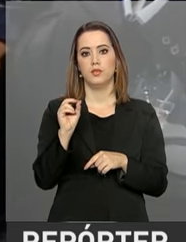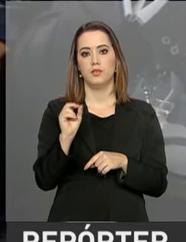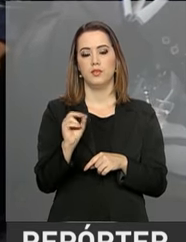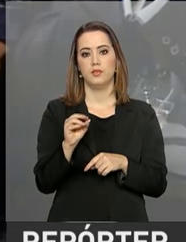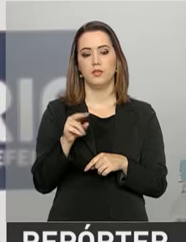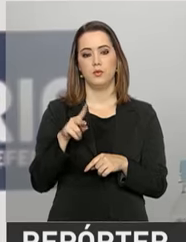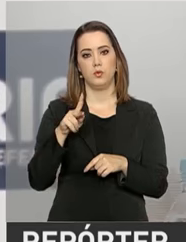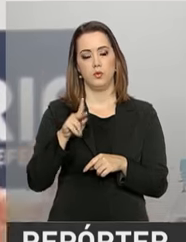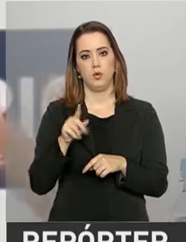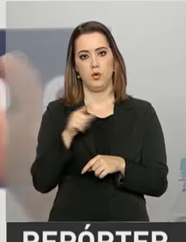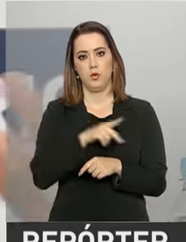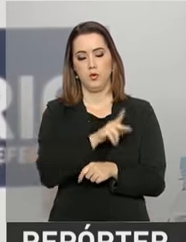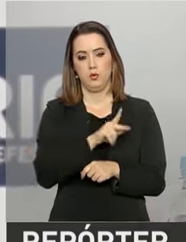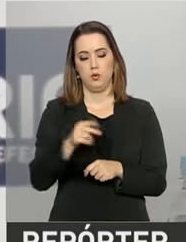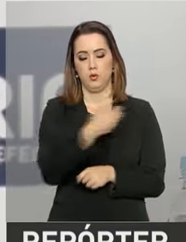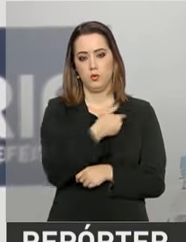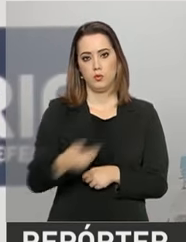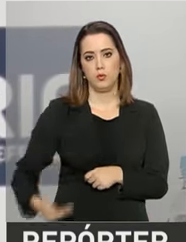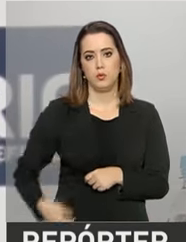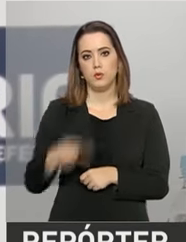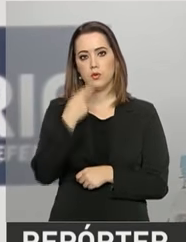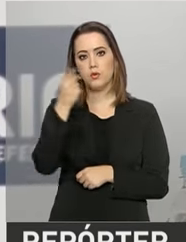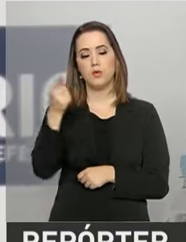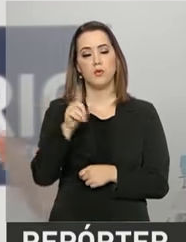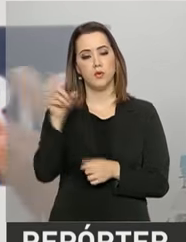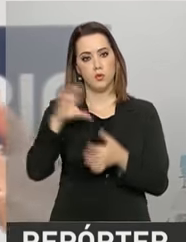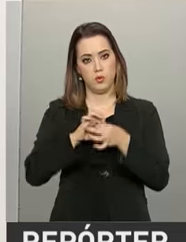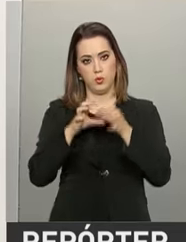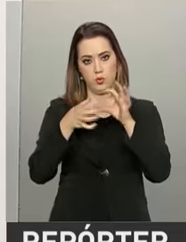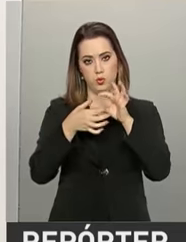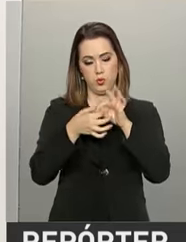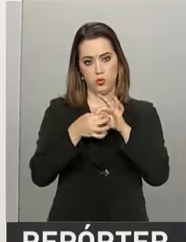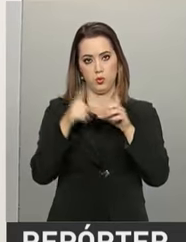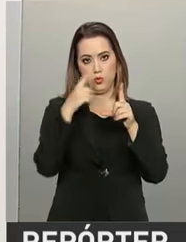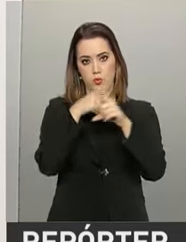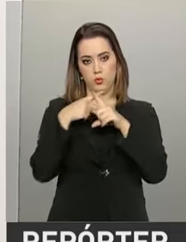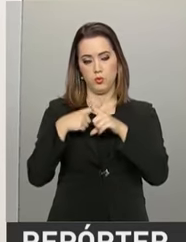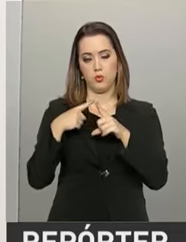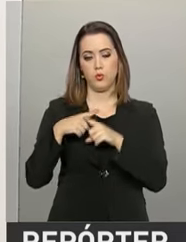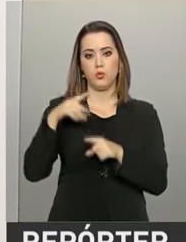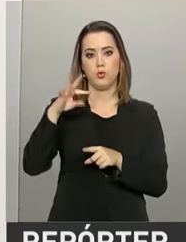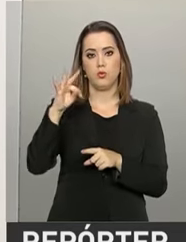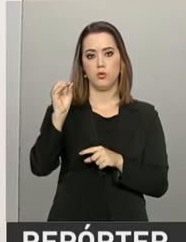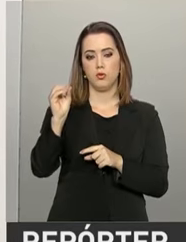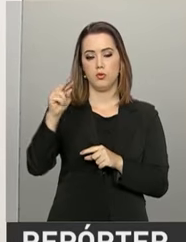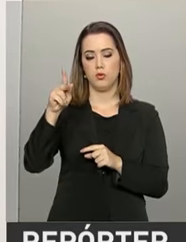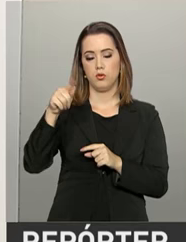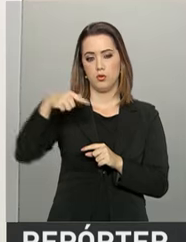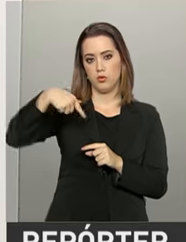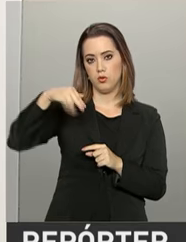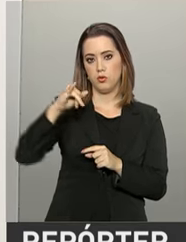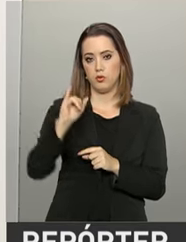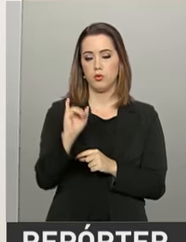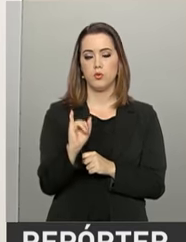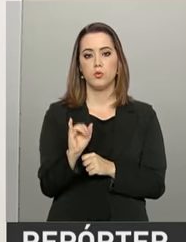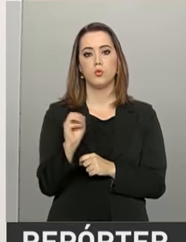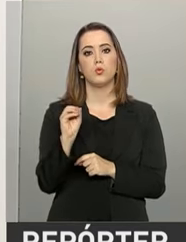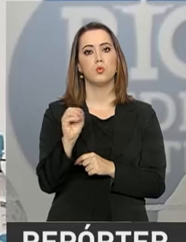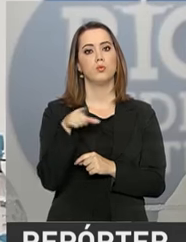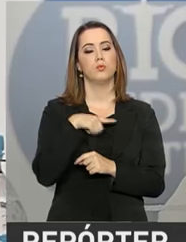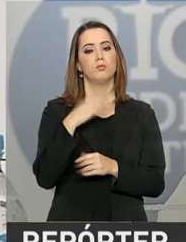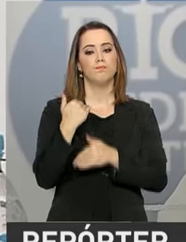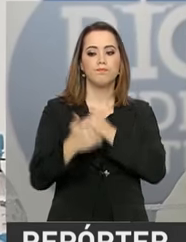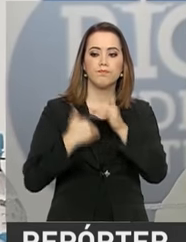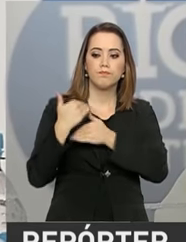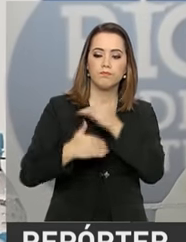koik afirmou que os jogos de Tóquio vão herdar do rio o esforço para deixar o legado para as